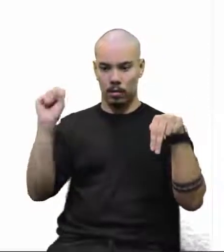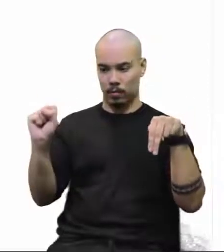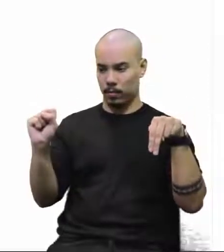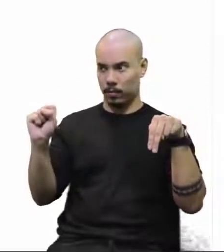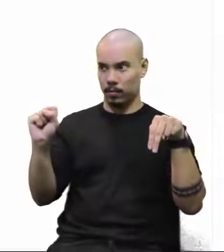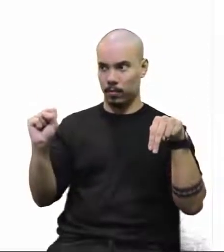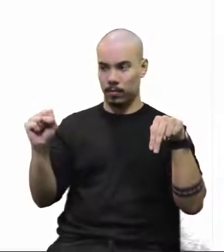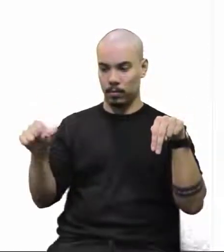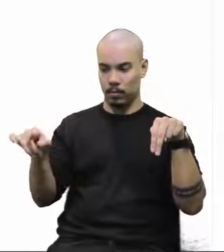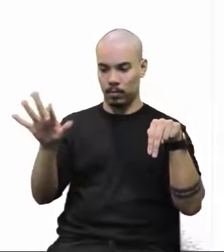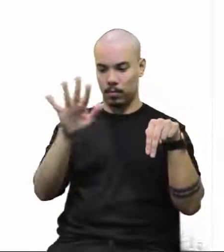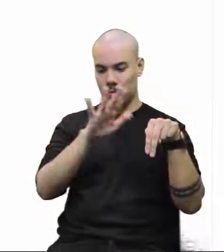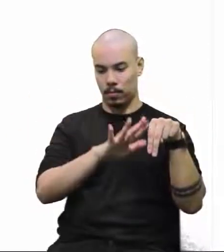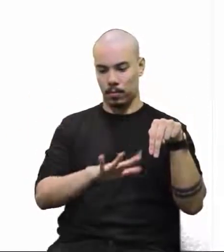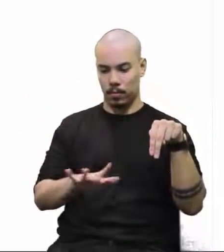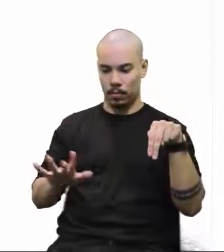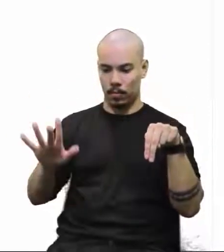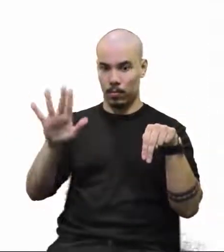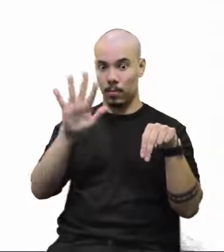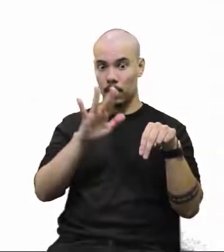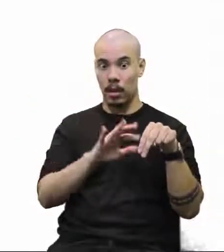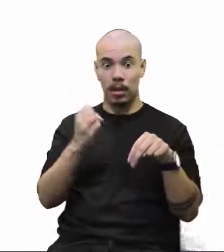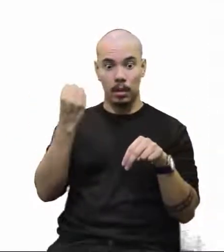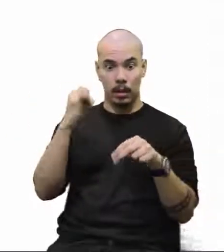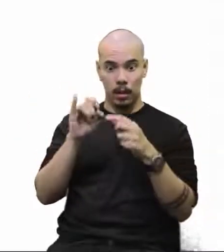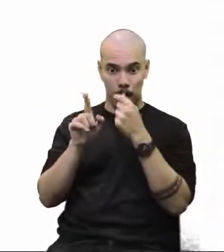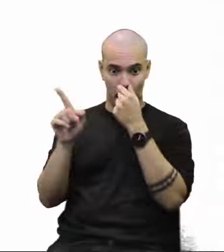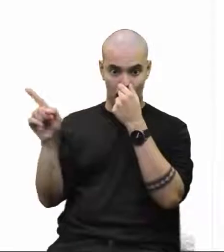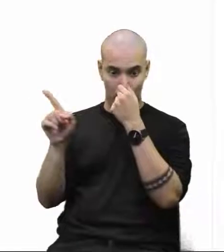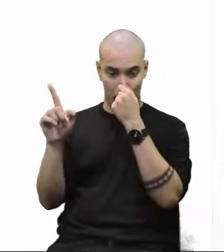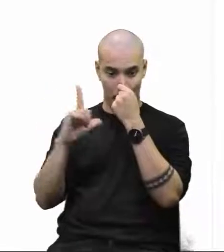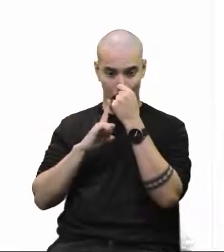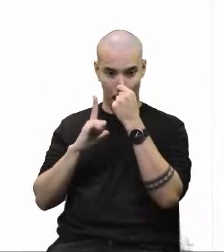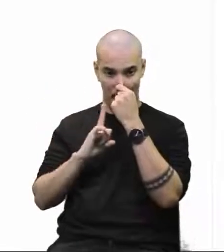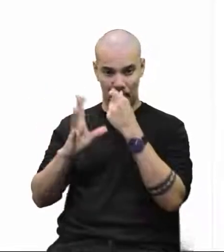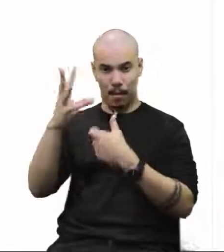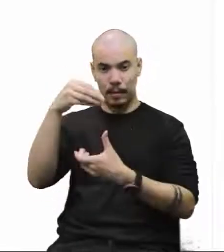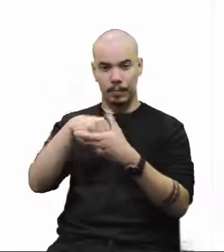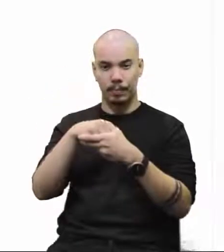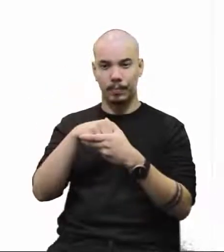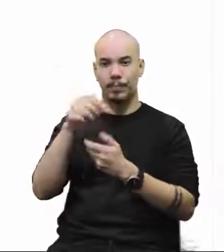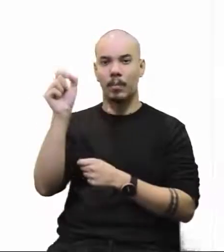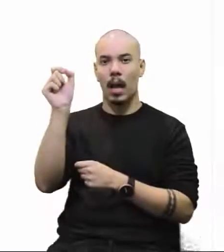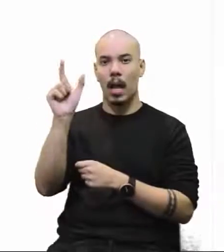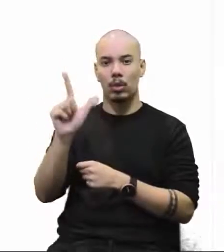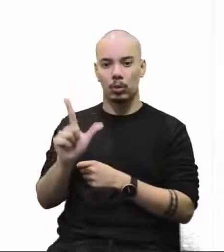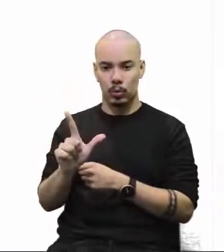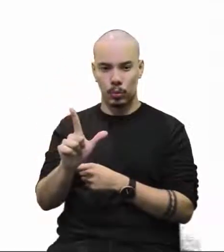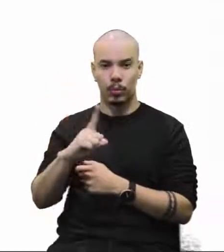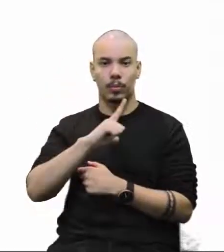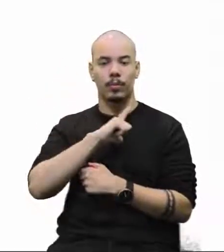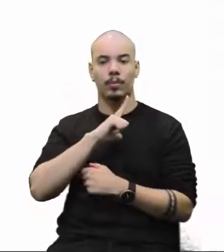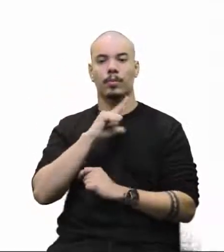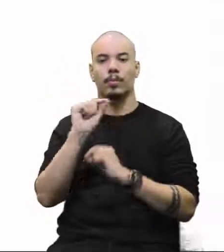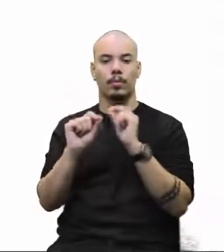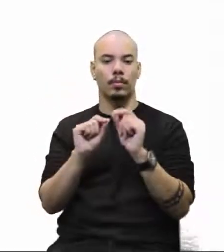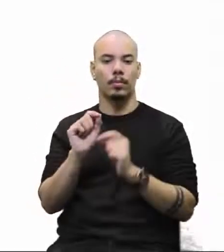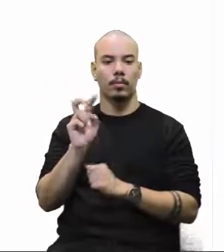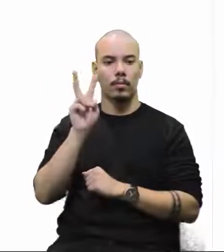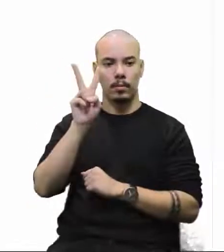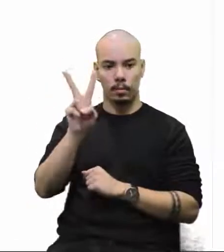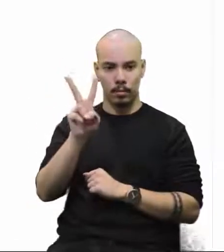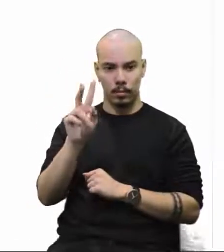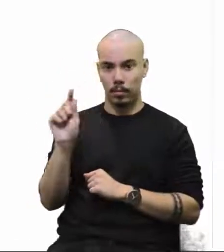campo magnético uniforme. Se nesse quadro que está aí de azul, circula uma corrente de 2